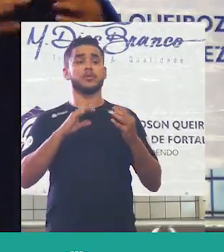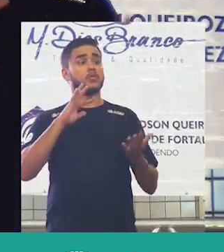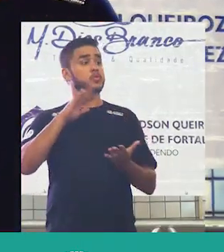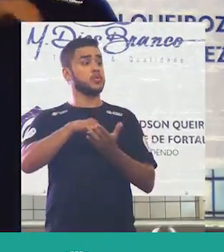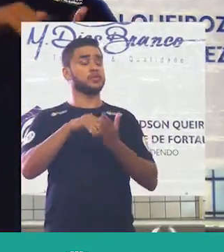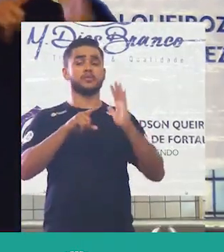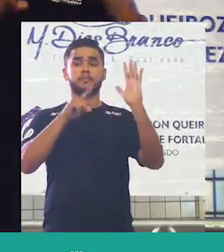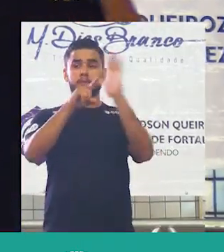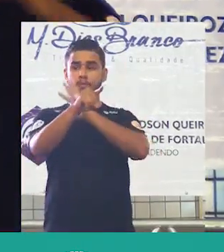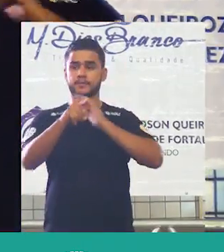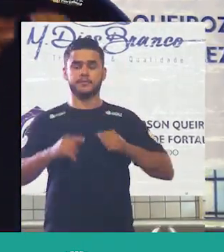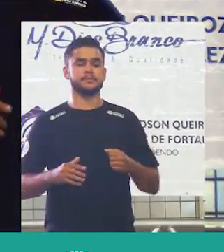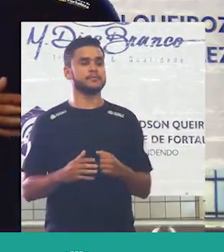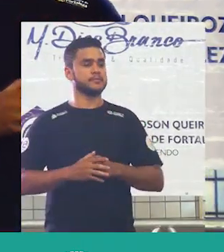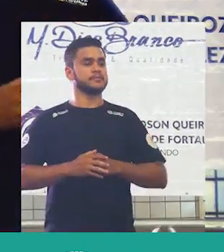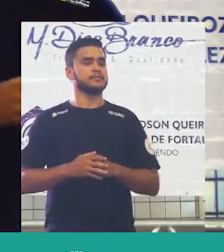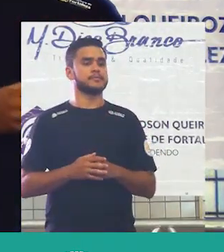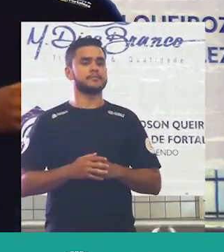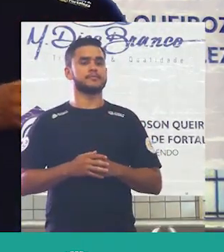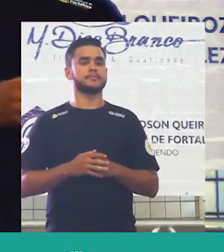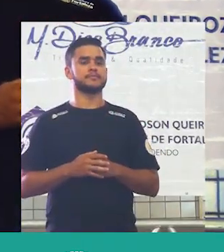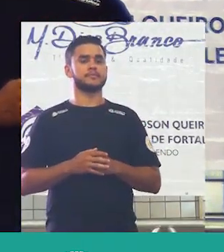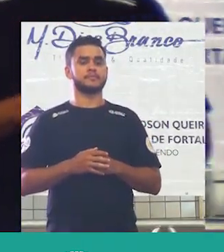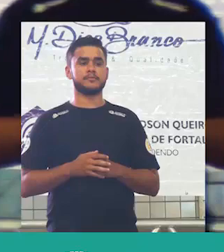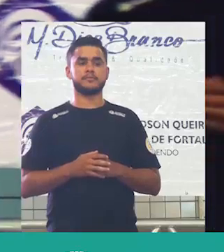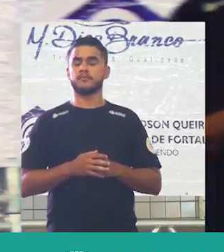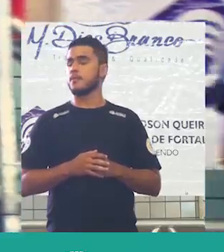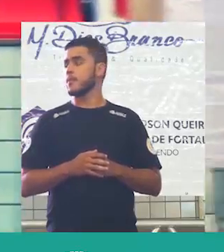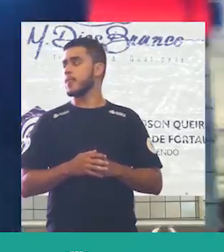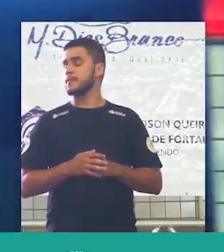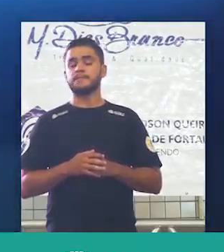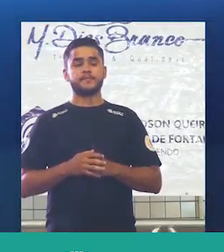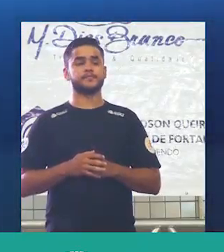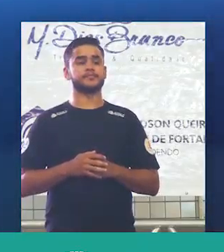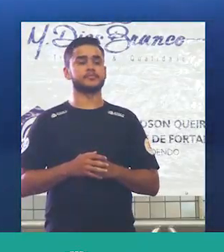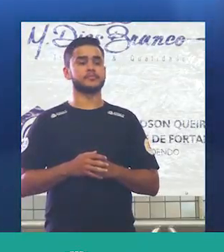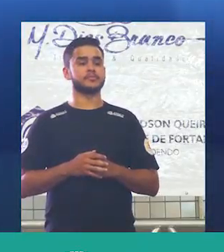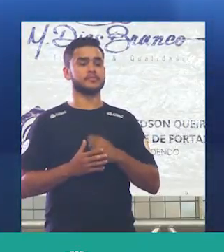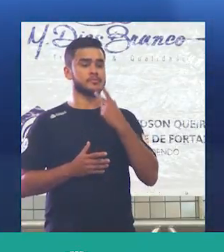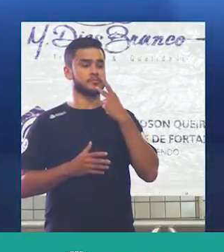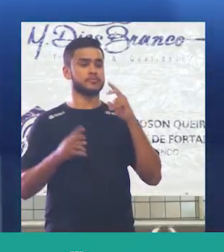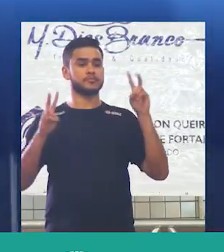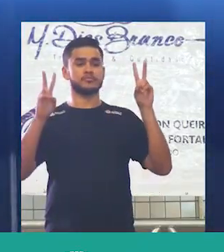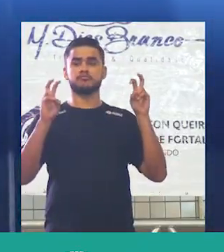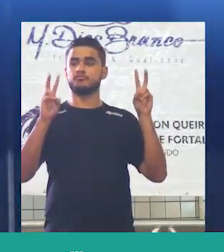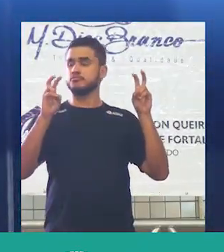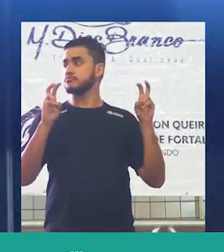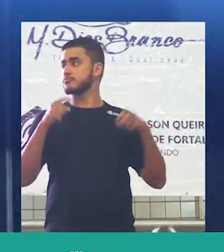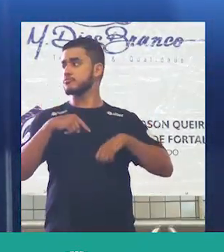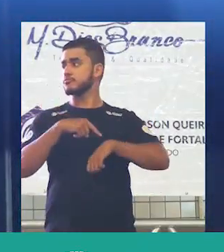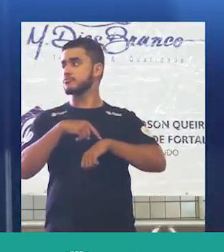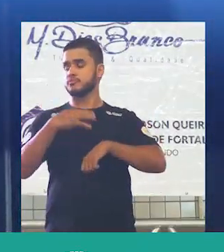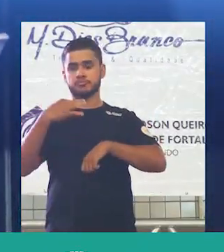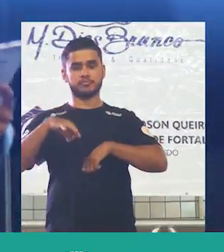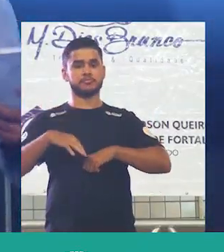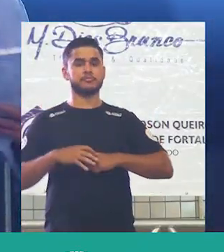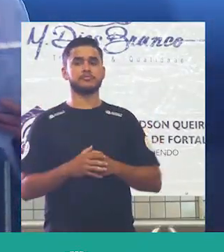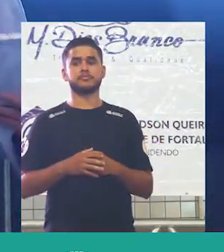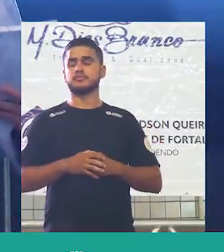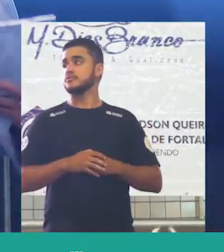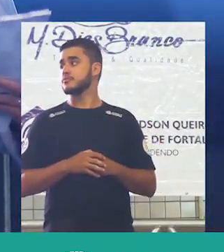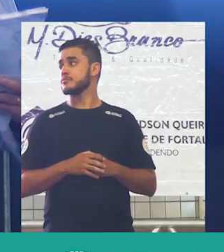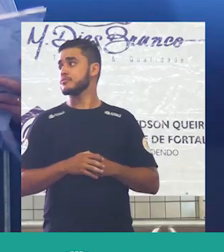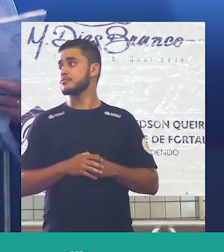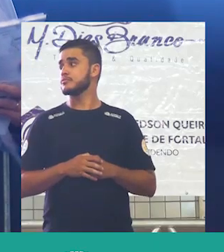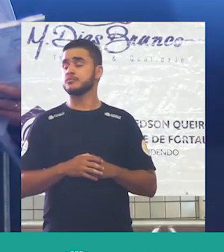última questãozinha. Olha lá. Está falando sobre... Eu vou agilizar porque já acabou meu tempo, pessoal.